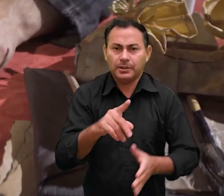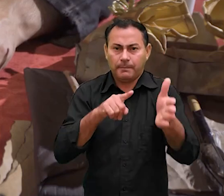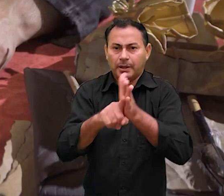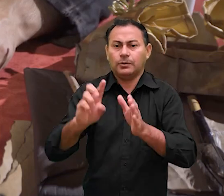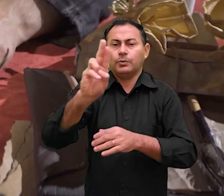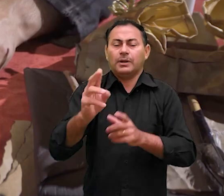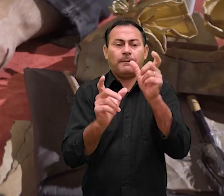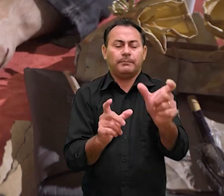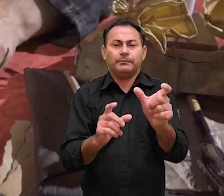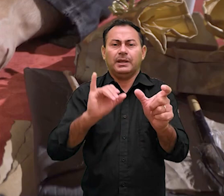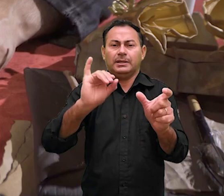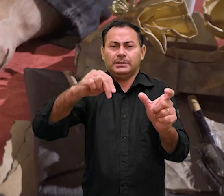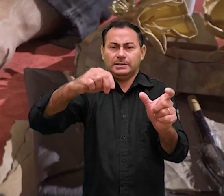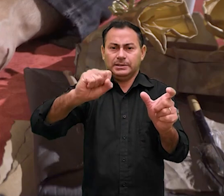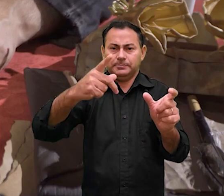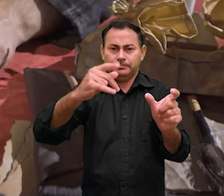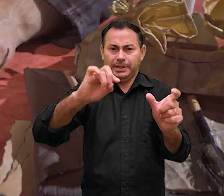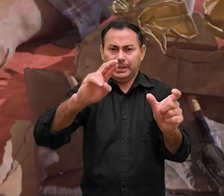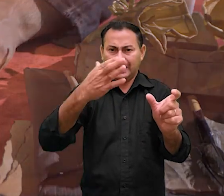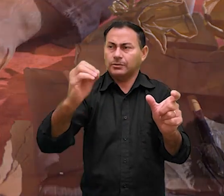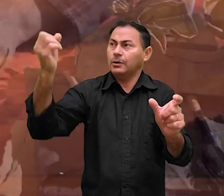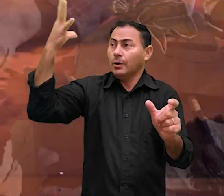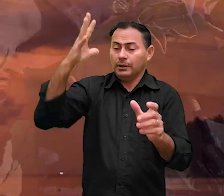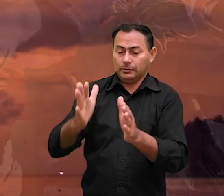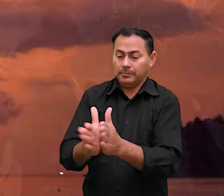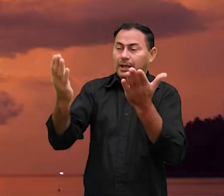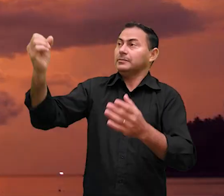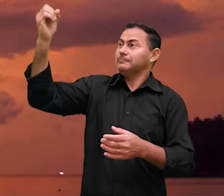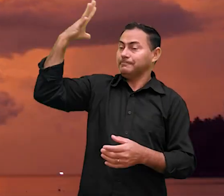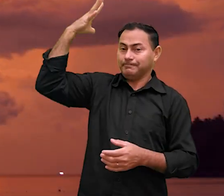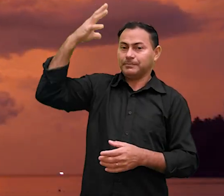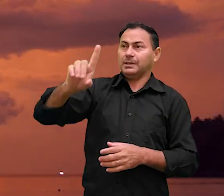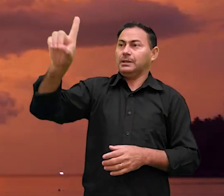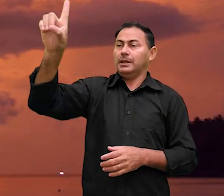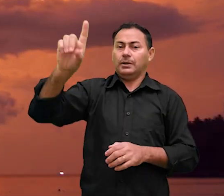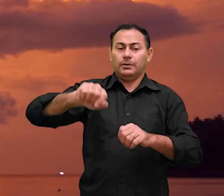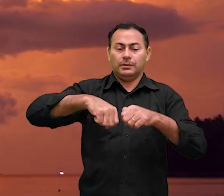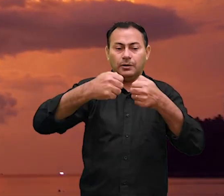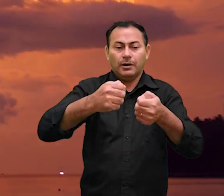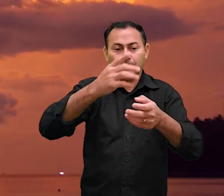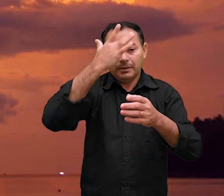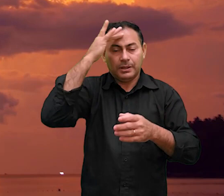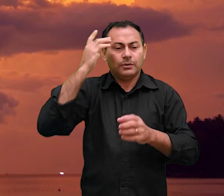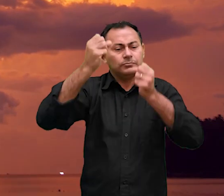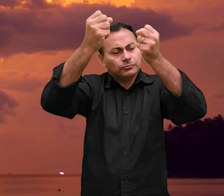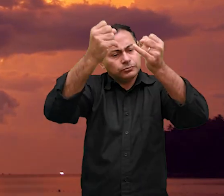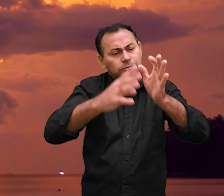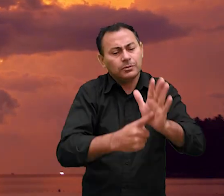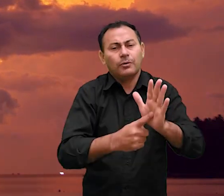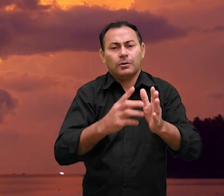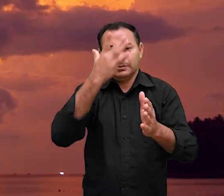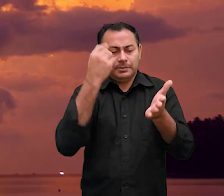essa pergunta usando a palavra inspiração. Através do milagre da inspiração, Deus usou o homem para escrever esse